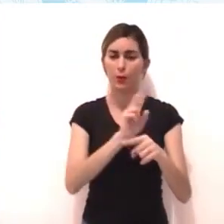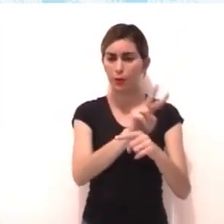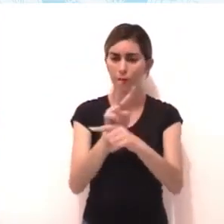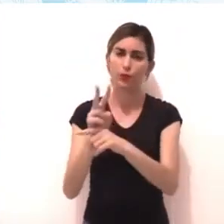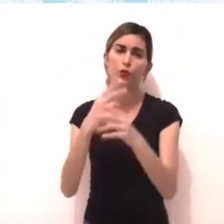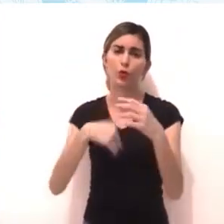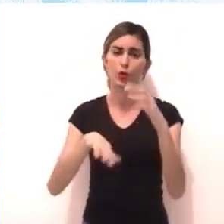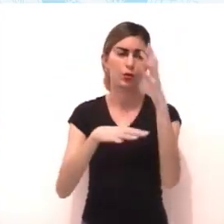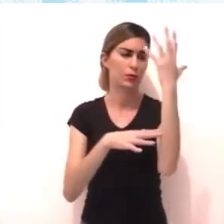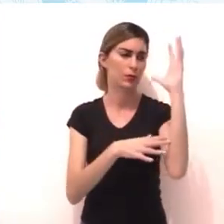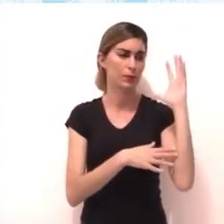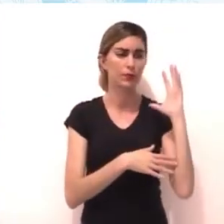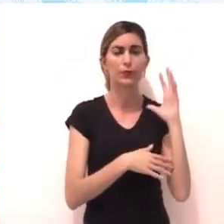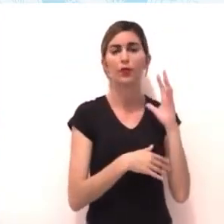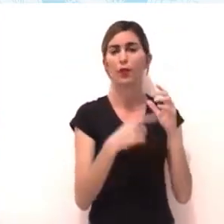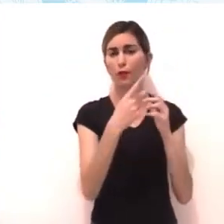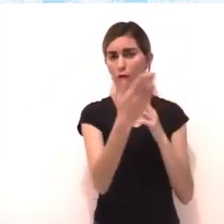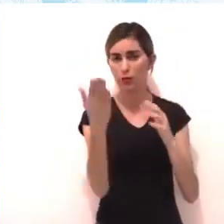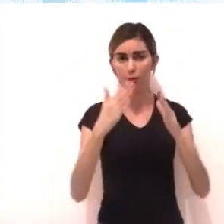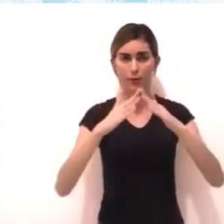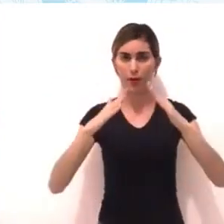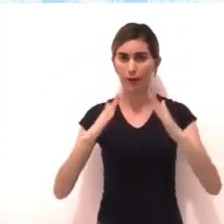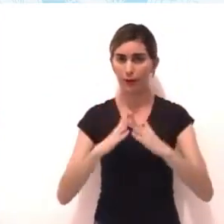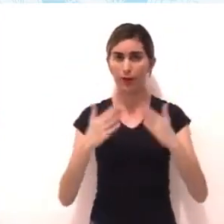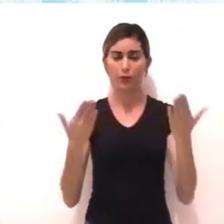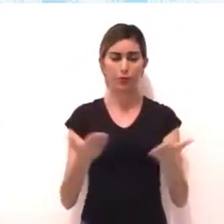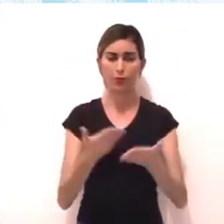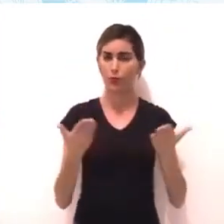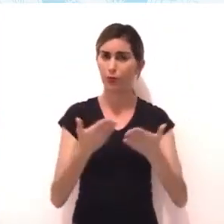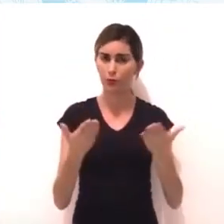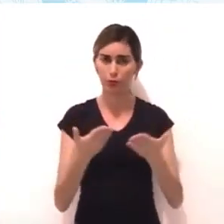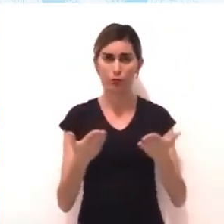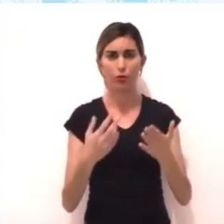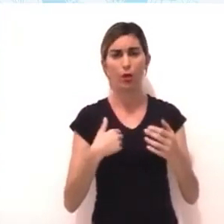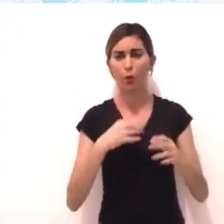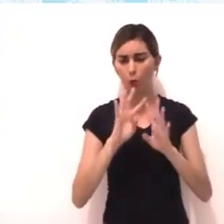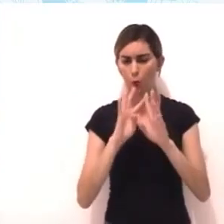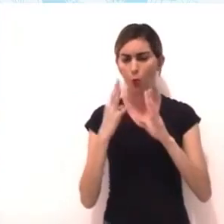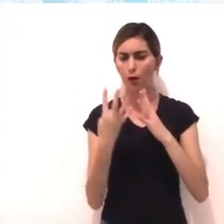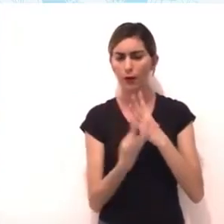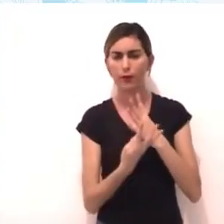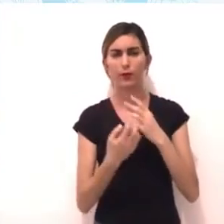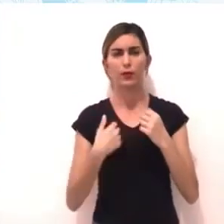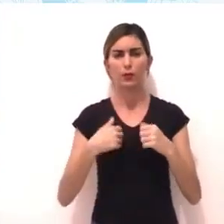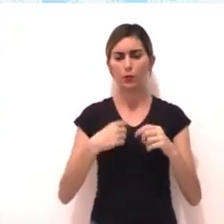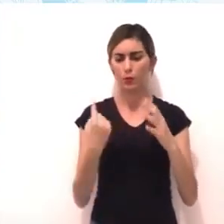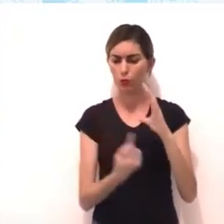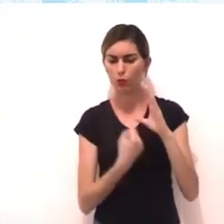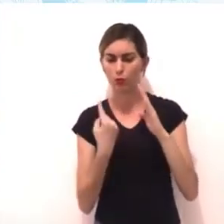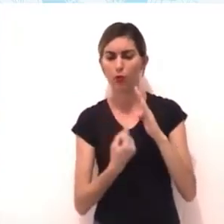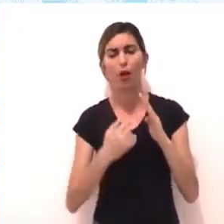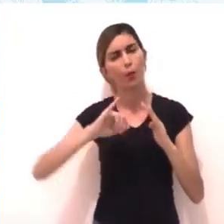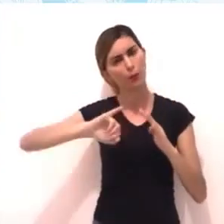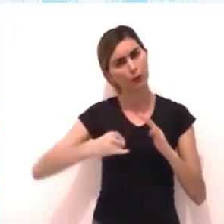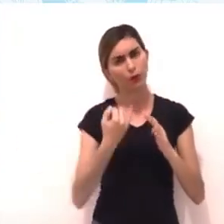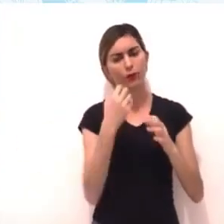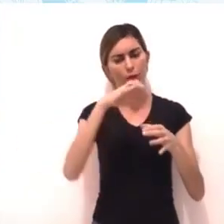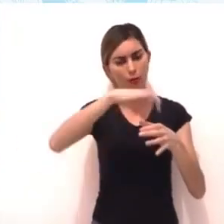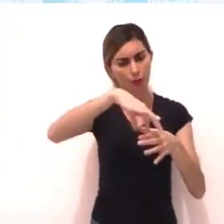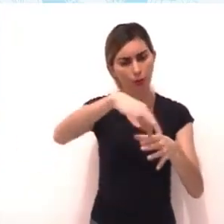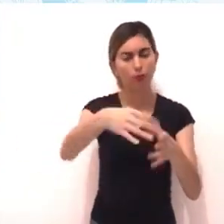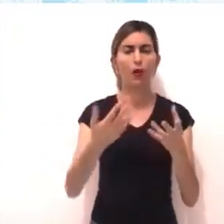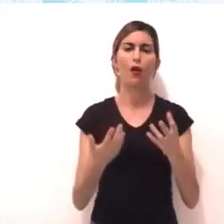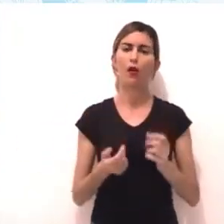nossas plantas. Você que está em casa nesse momento, em quarentena, isolamento, aproveite para